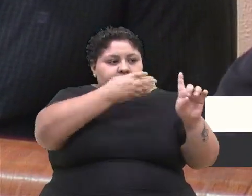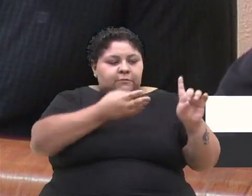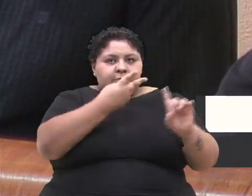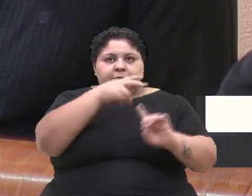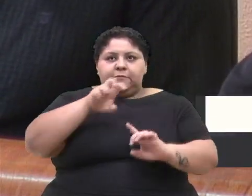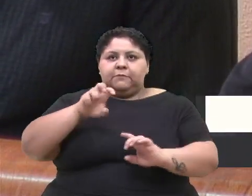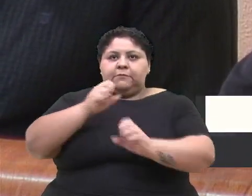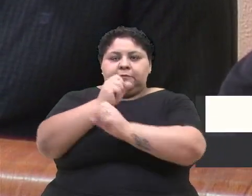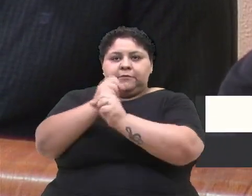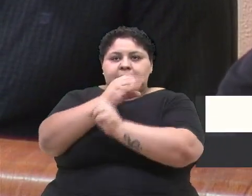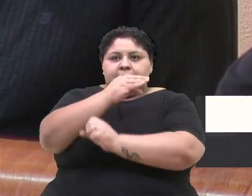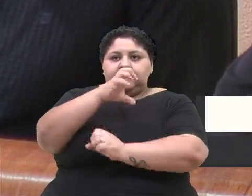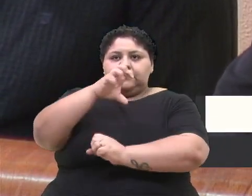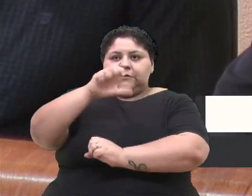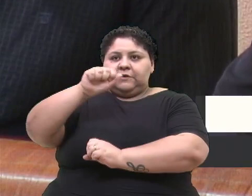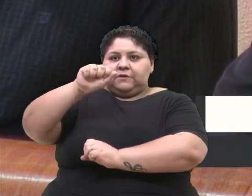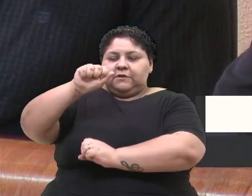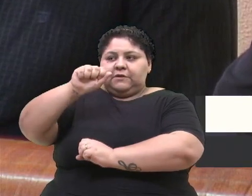anos da SEASA.